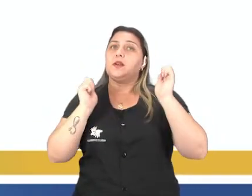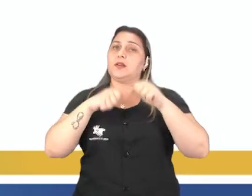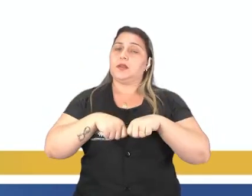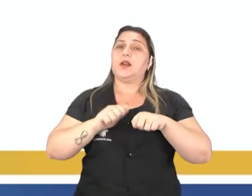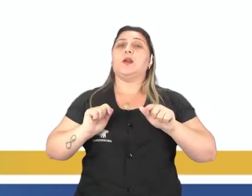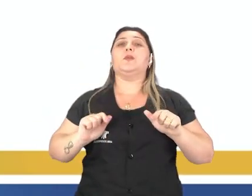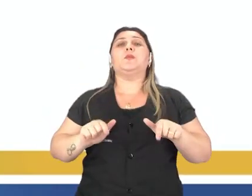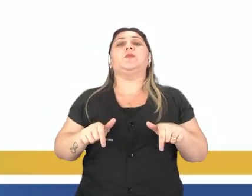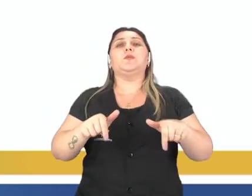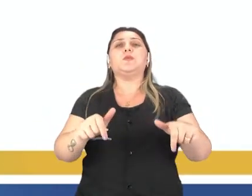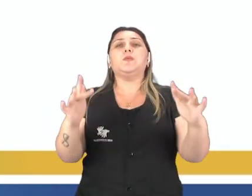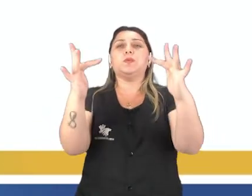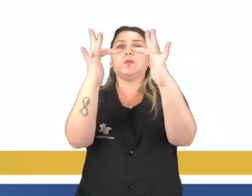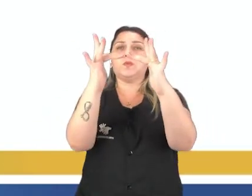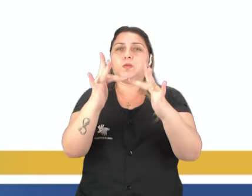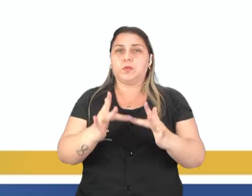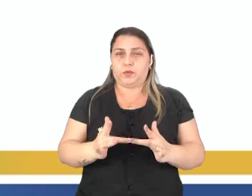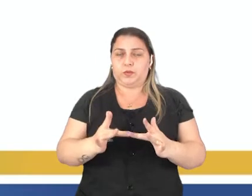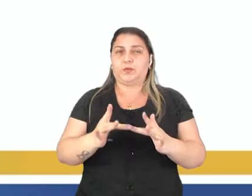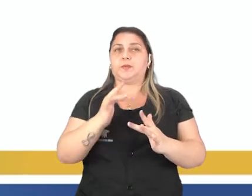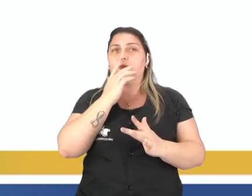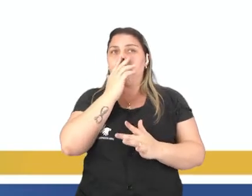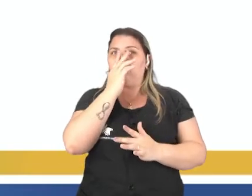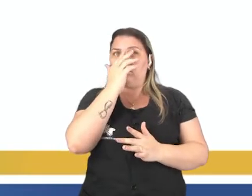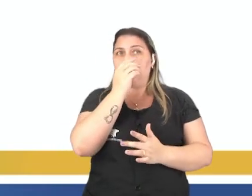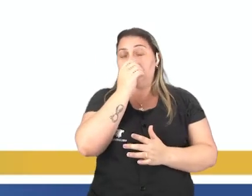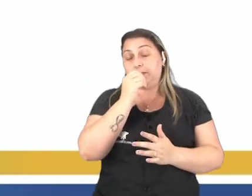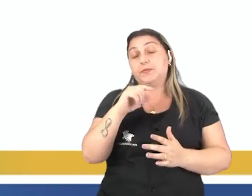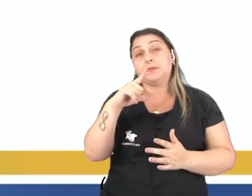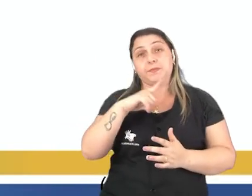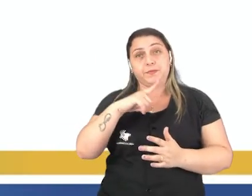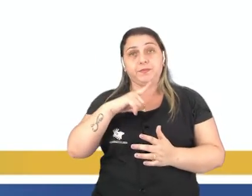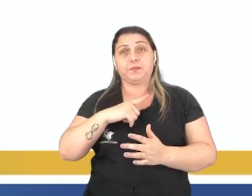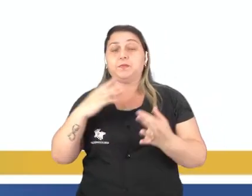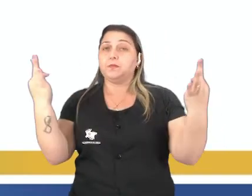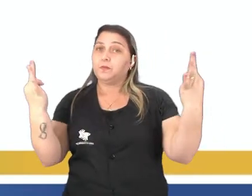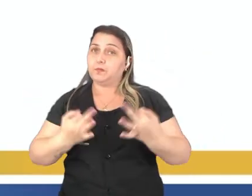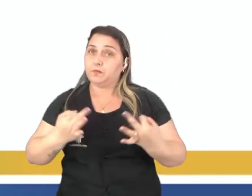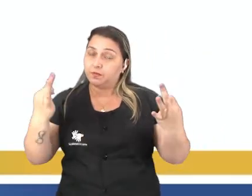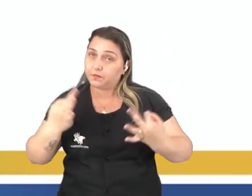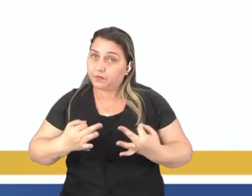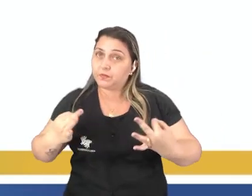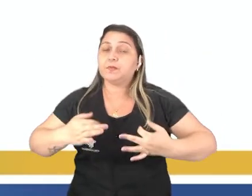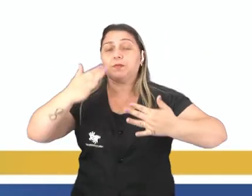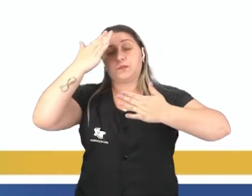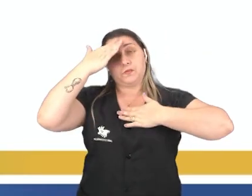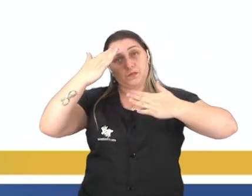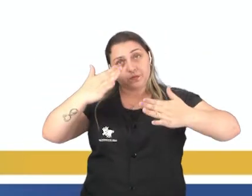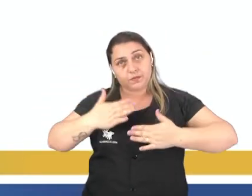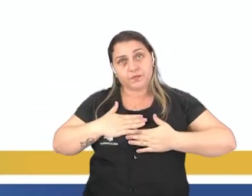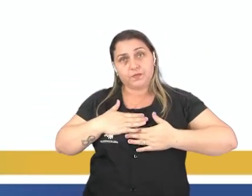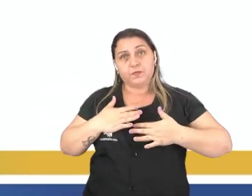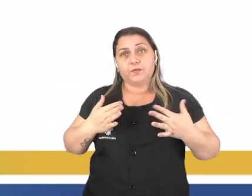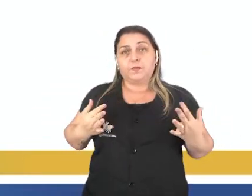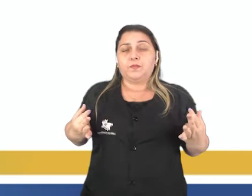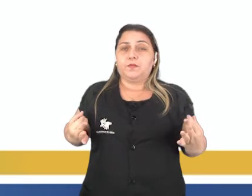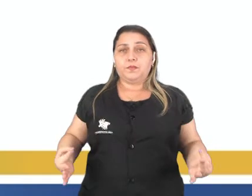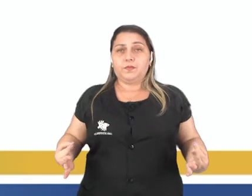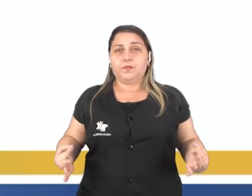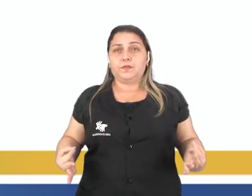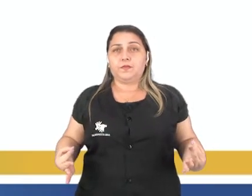luta de contato total e muito eficiente. Desenvolve um ótimo condicionamento físico, concentração